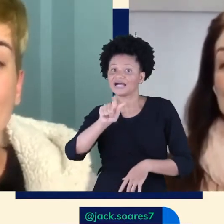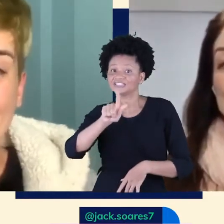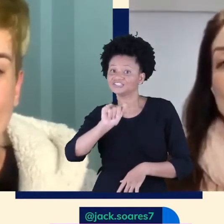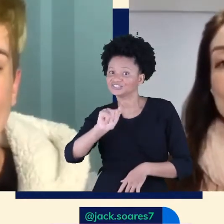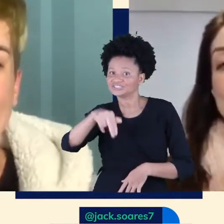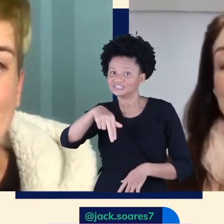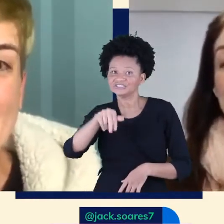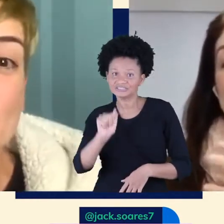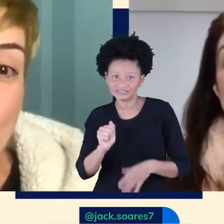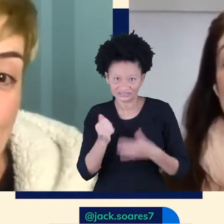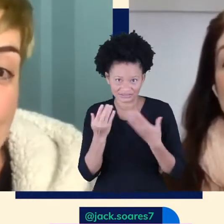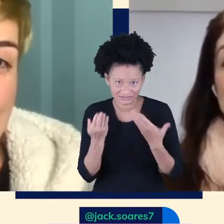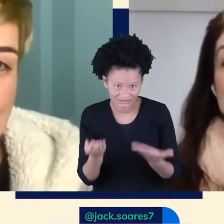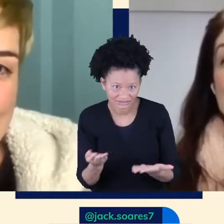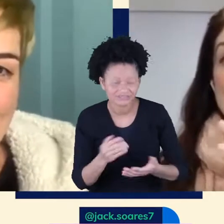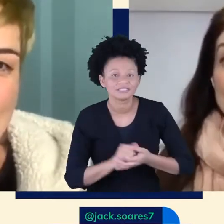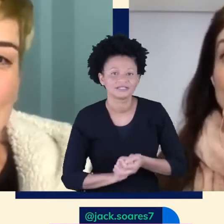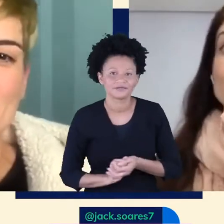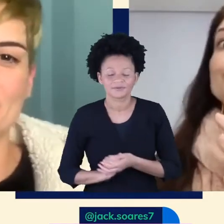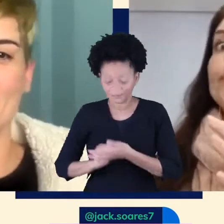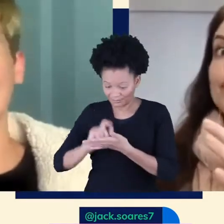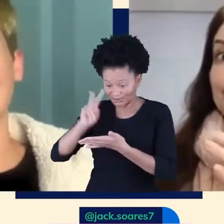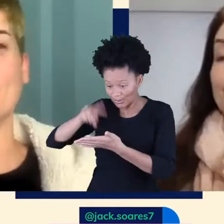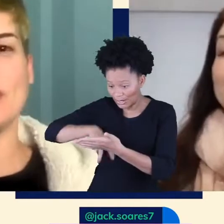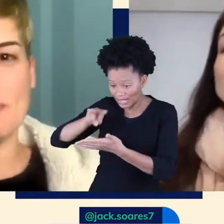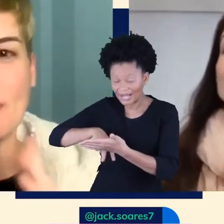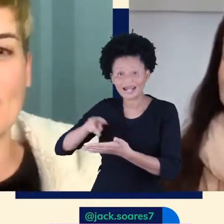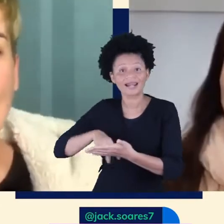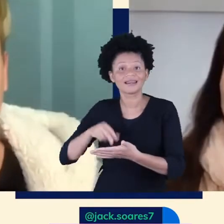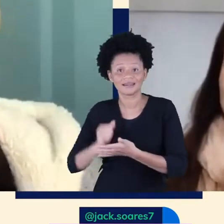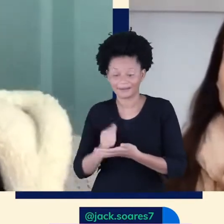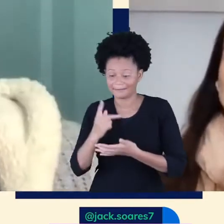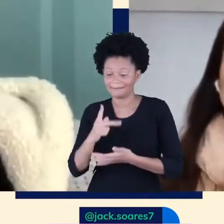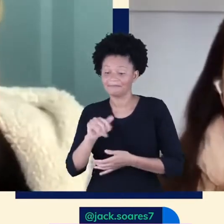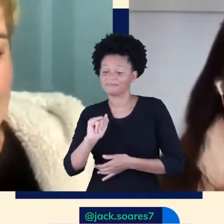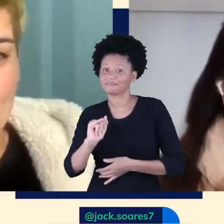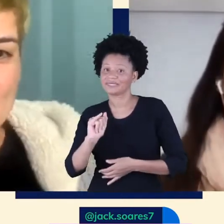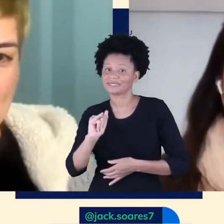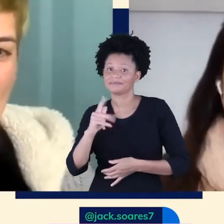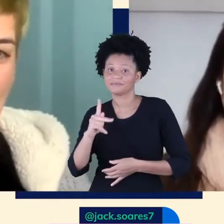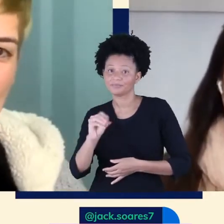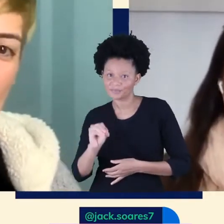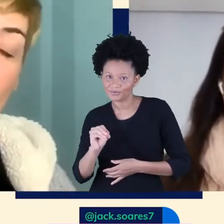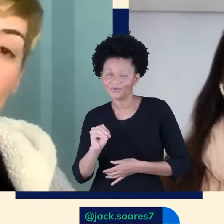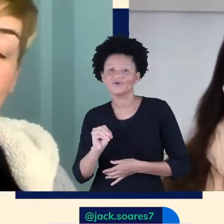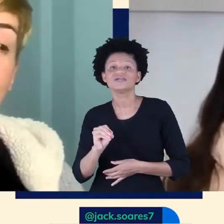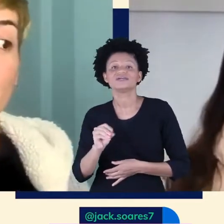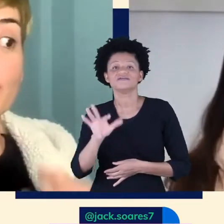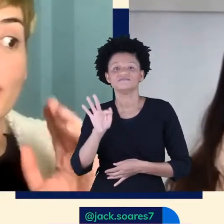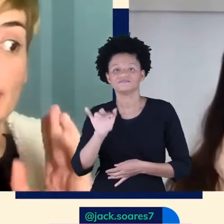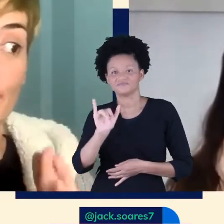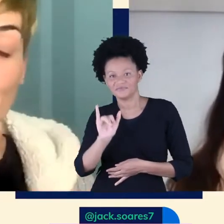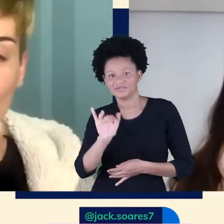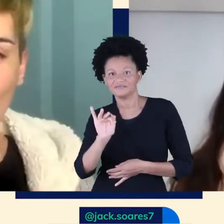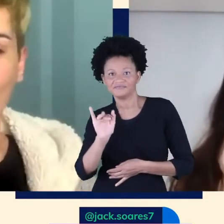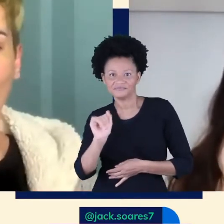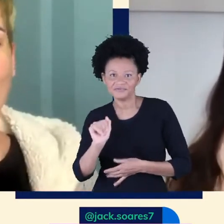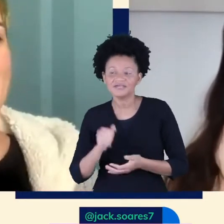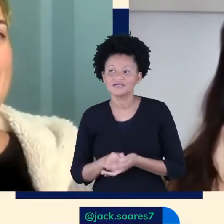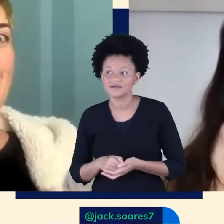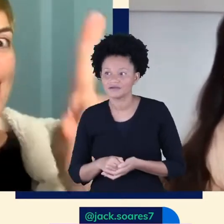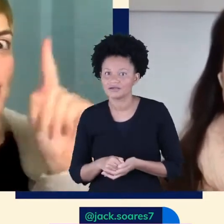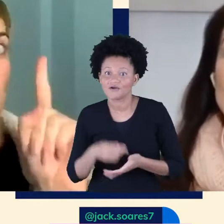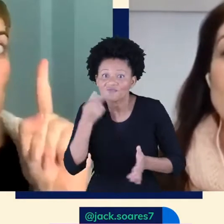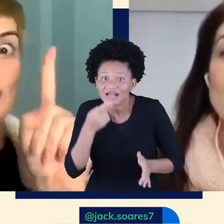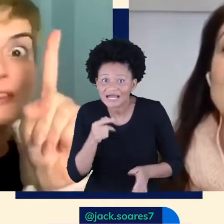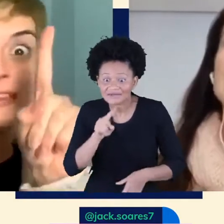falar isso, né, Sim, isso eu Fafá? aprendi com você, inclusive, quando eu li o Pipi Fifi que eu ia fazer no canal, né? Eu falei, mas então eu vou chamar de vagina.